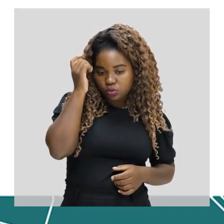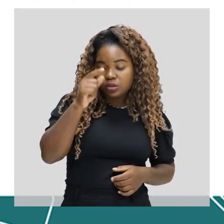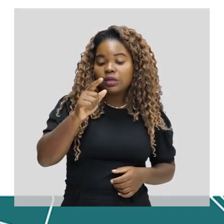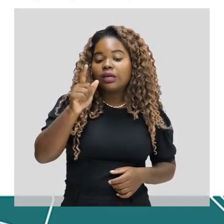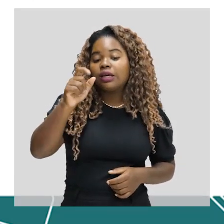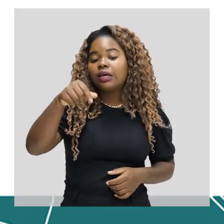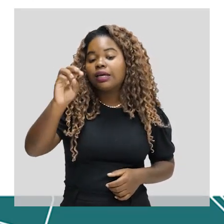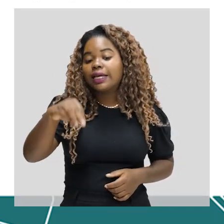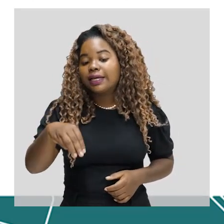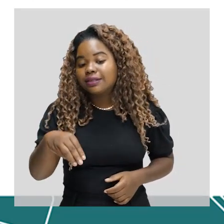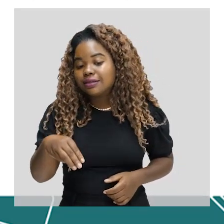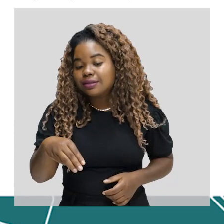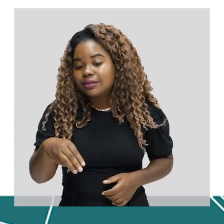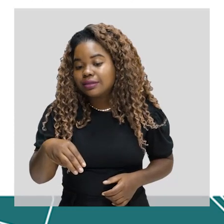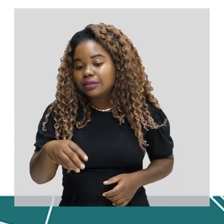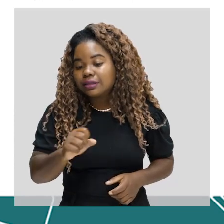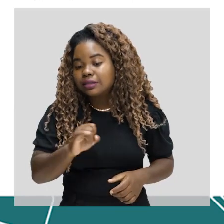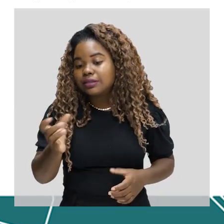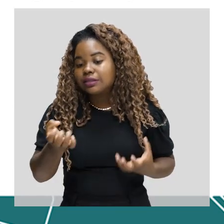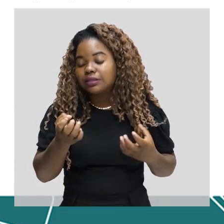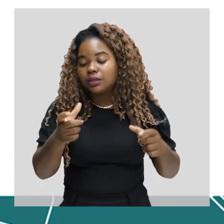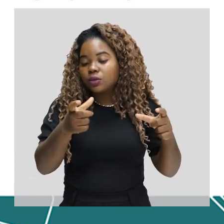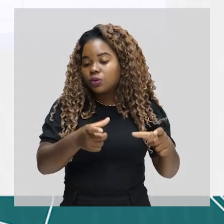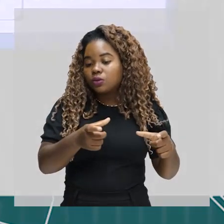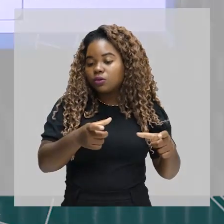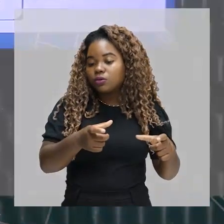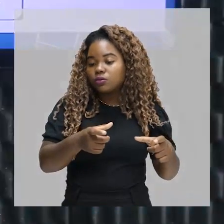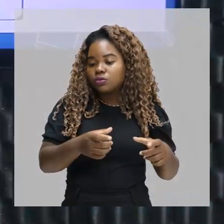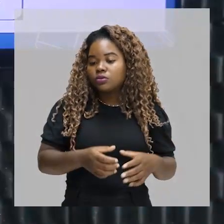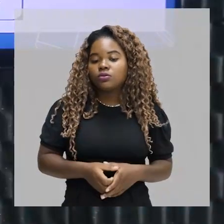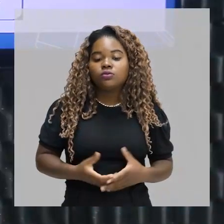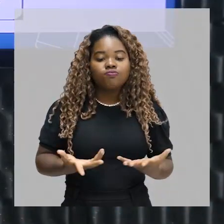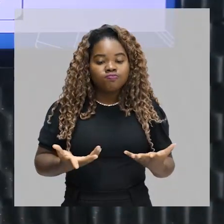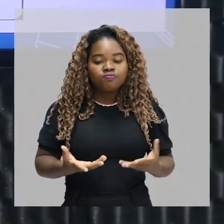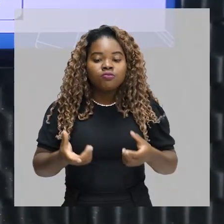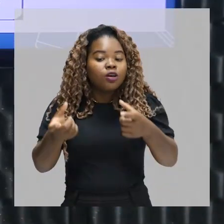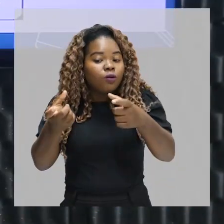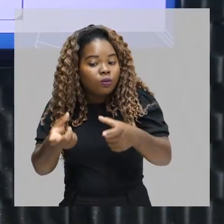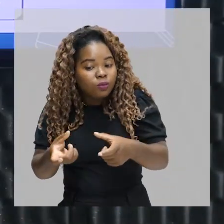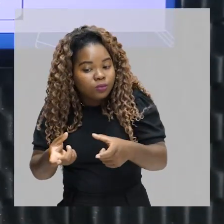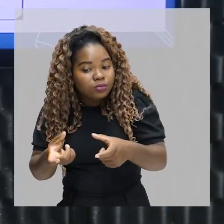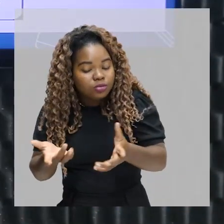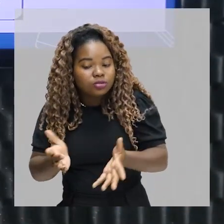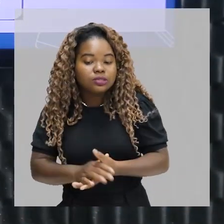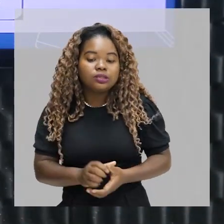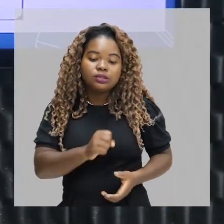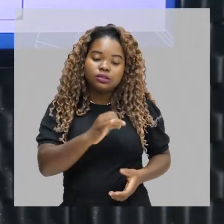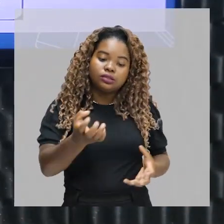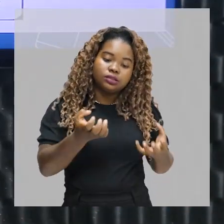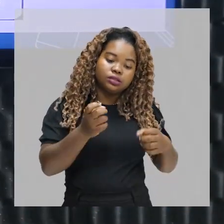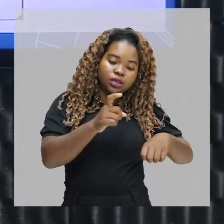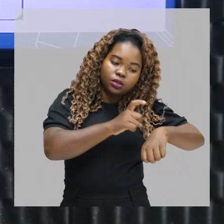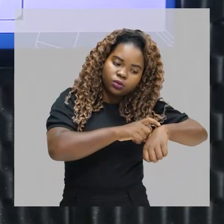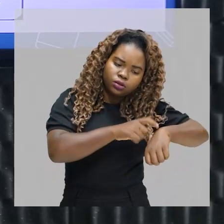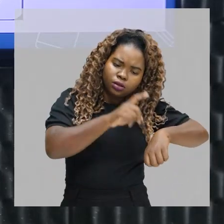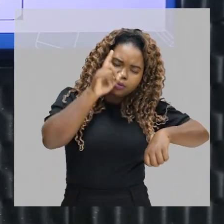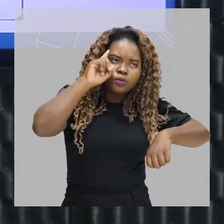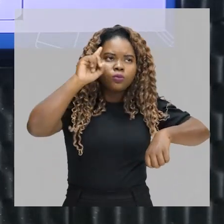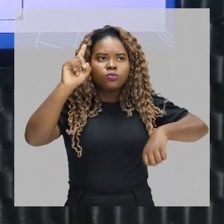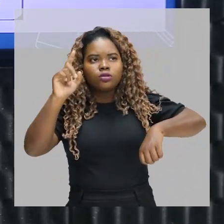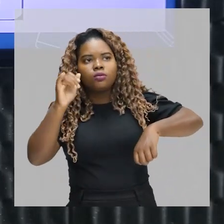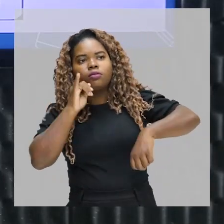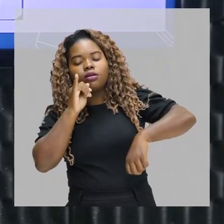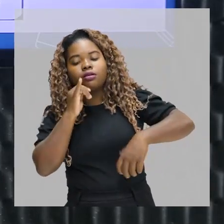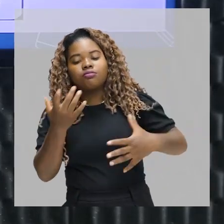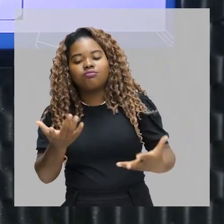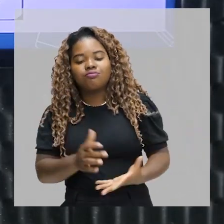quem. Se eu quero saber lugar, eu pergunto onde. Se eu quero saber tempo, uma data, por exemplo,